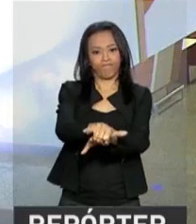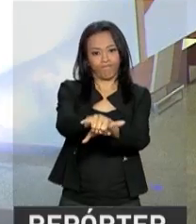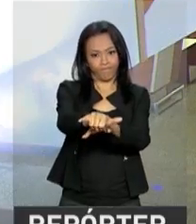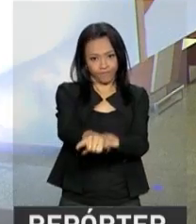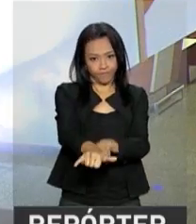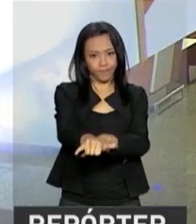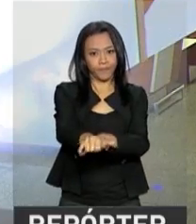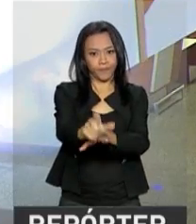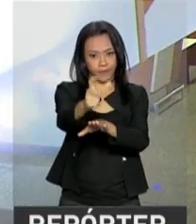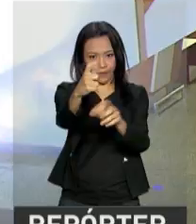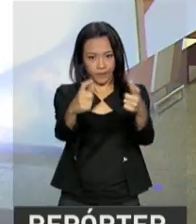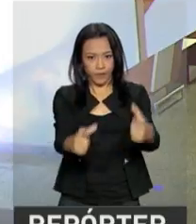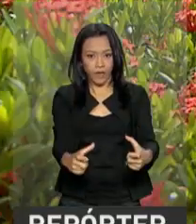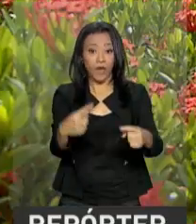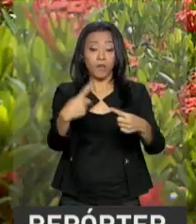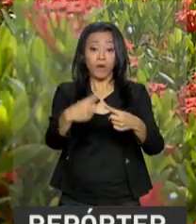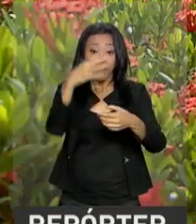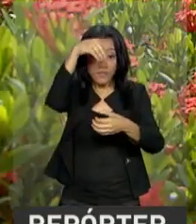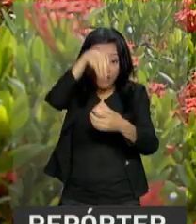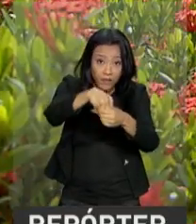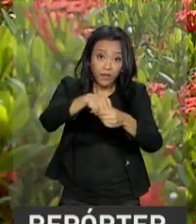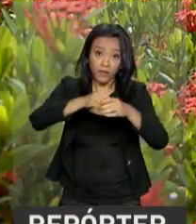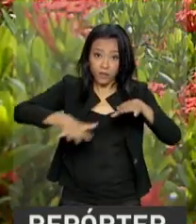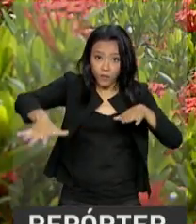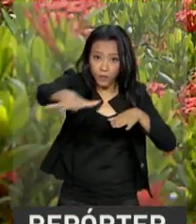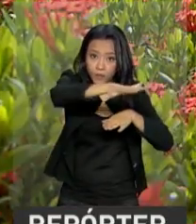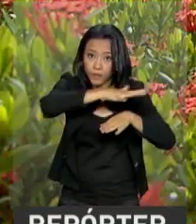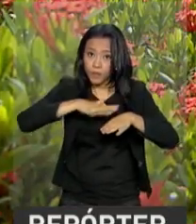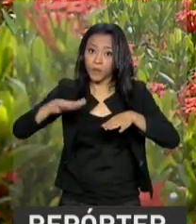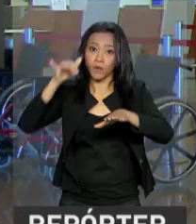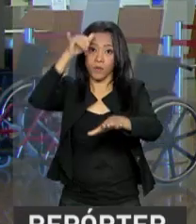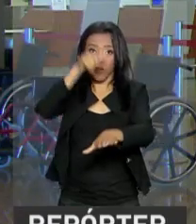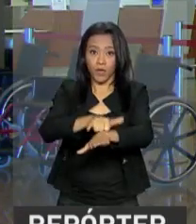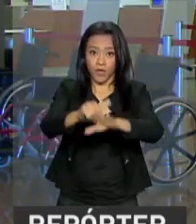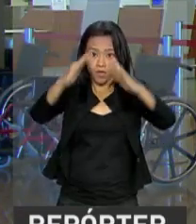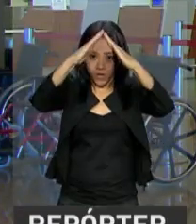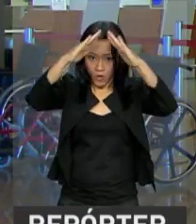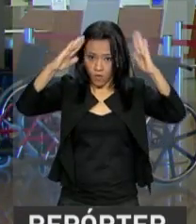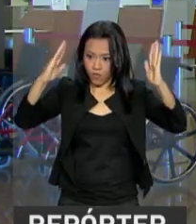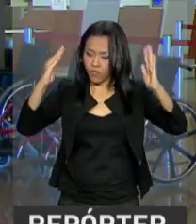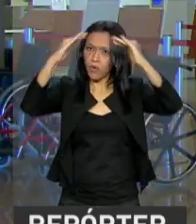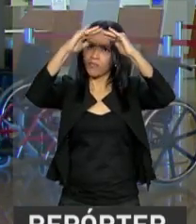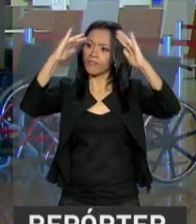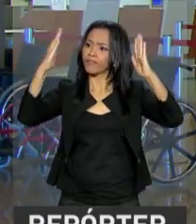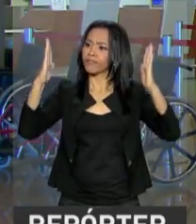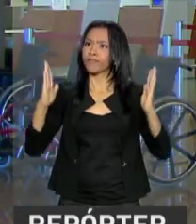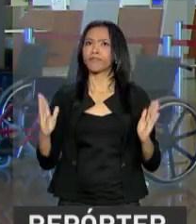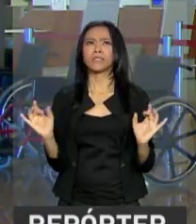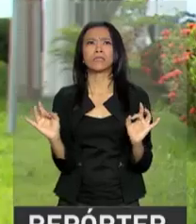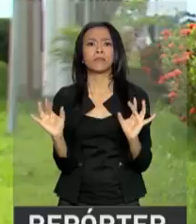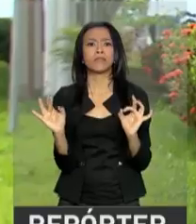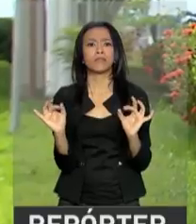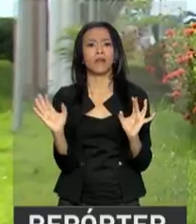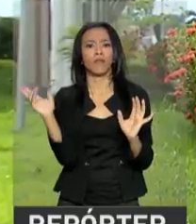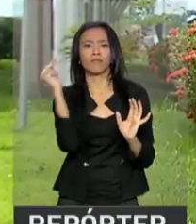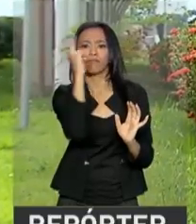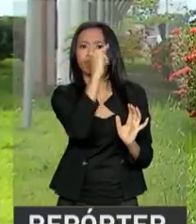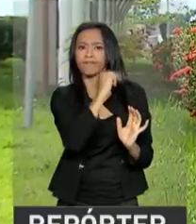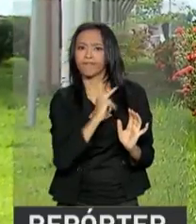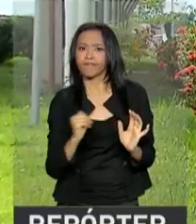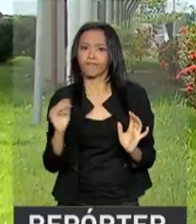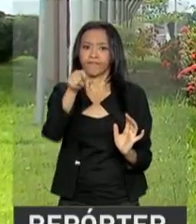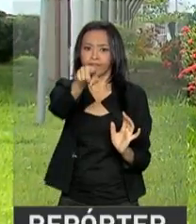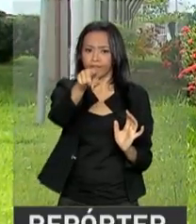isso porque as áreas internas e externas do aeroporto receberam um desenho arquitetônico especial os pilares na